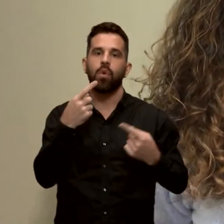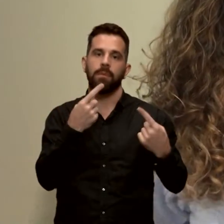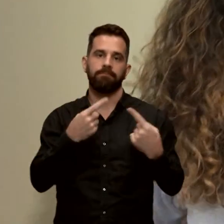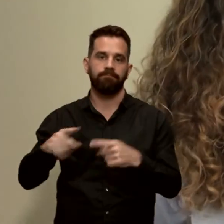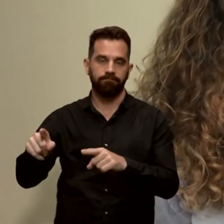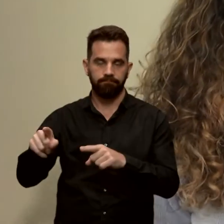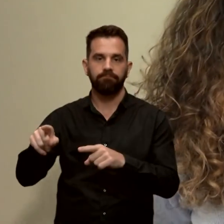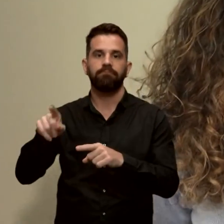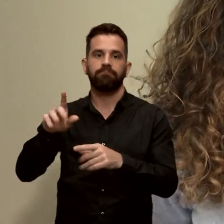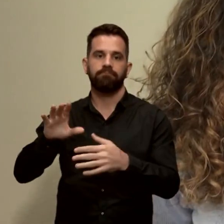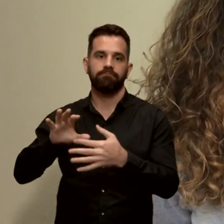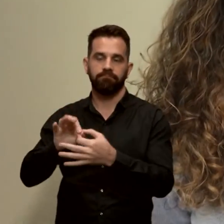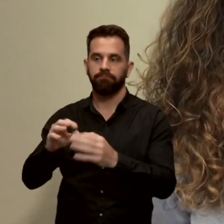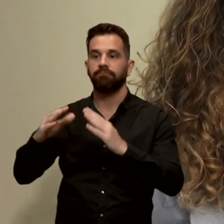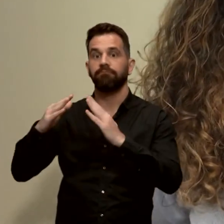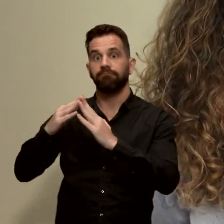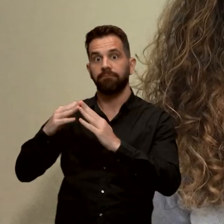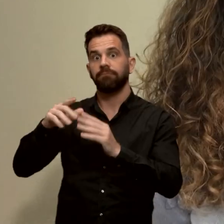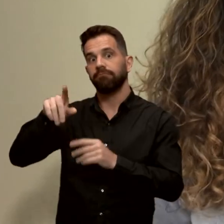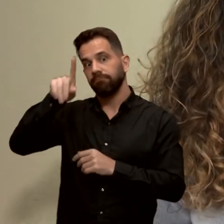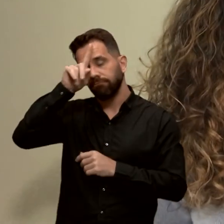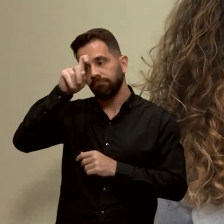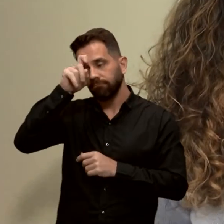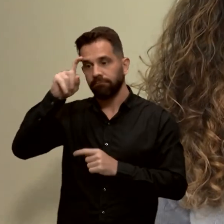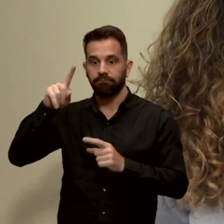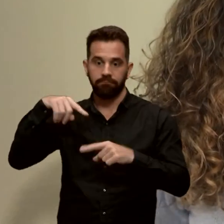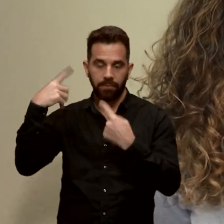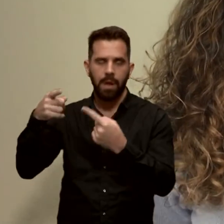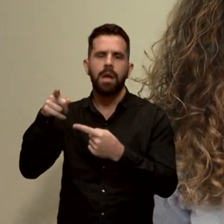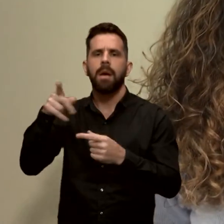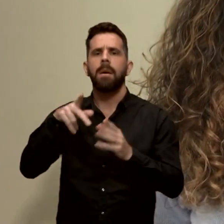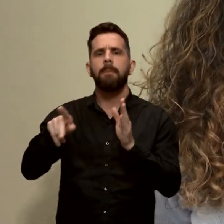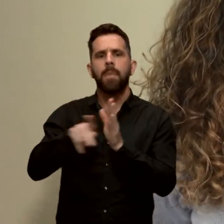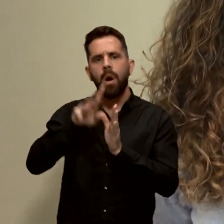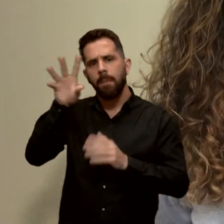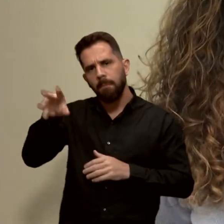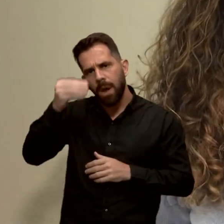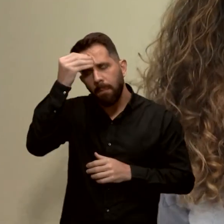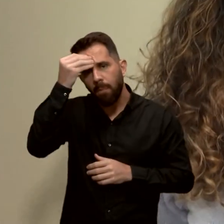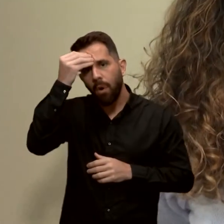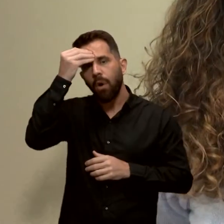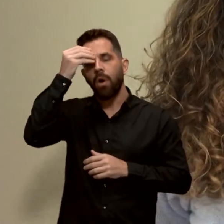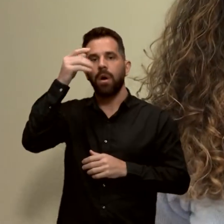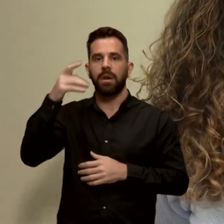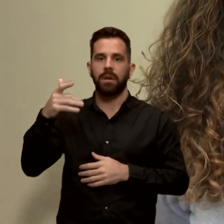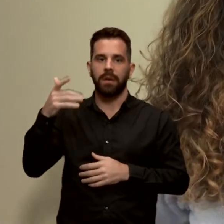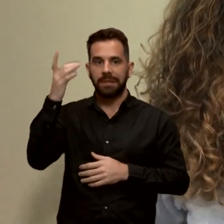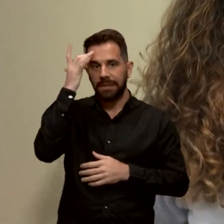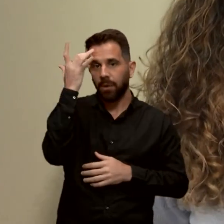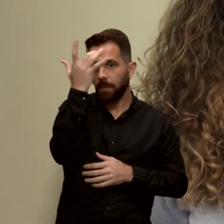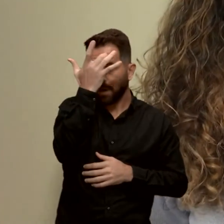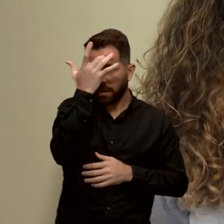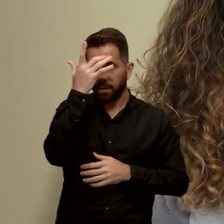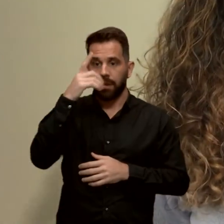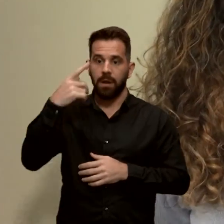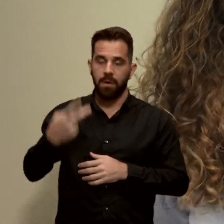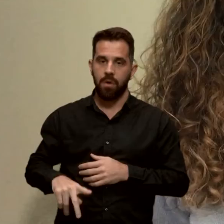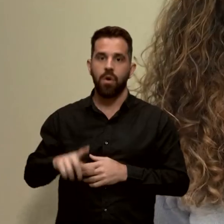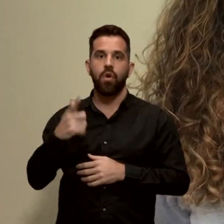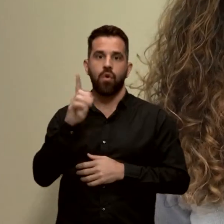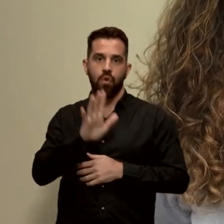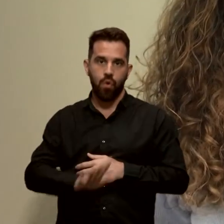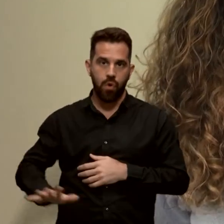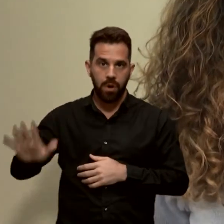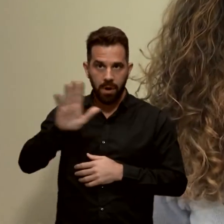O evento é uma realização do projeto de extensão Memória da Saúde Mental em Goiás, do Departamento de Saúde Coletiva do Instituto